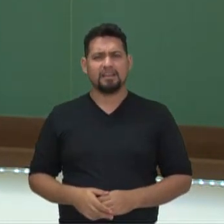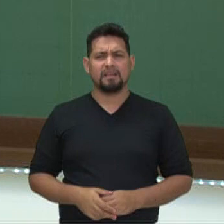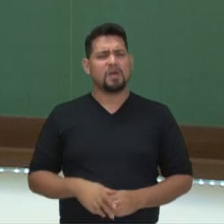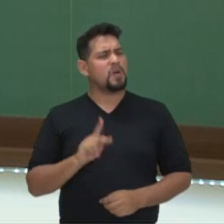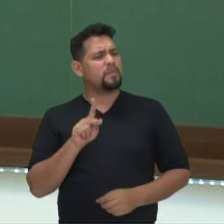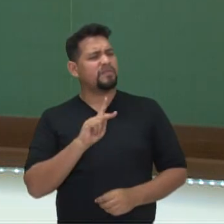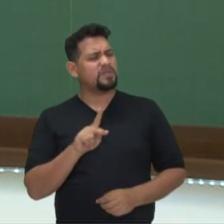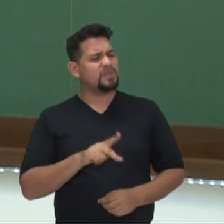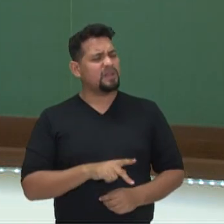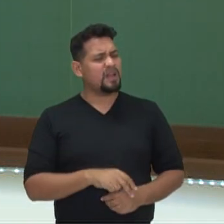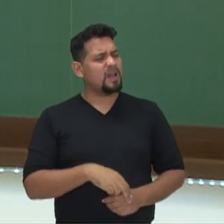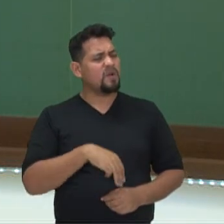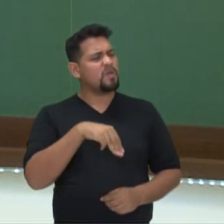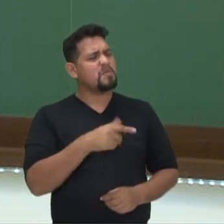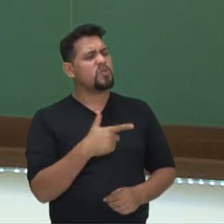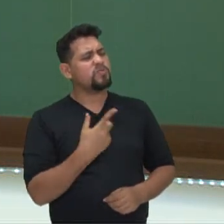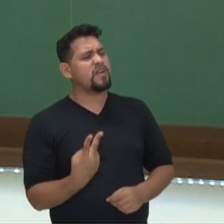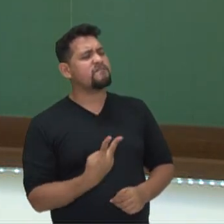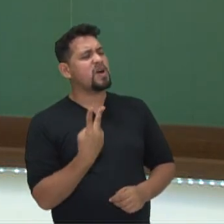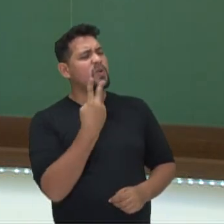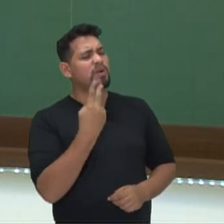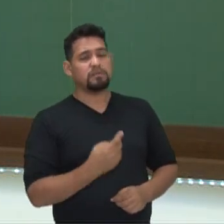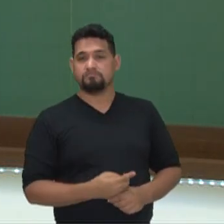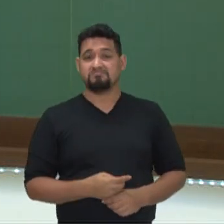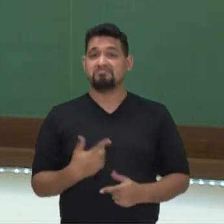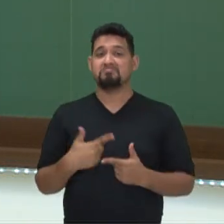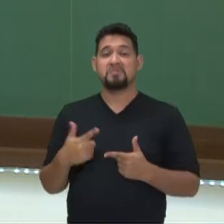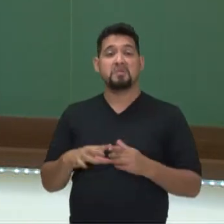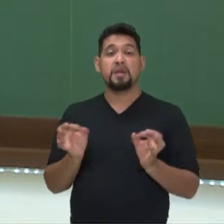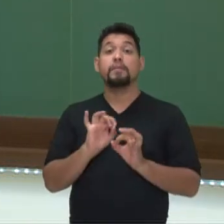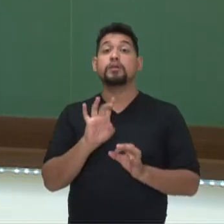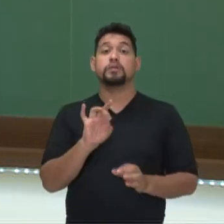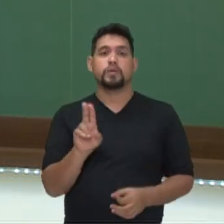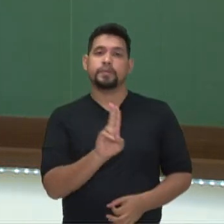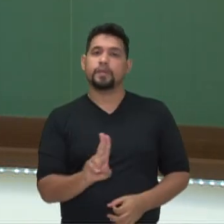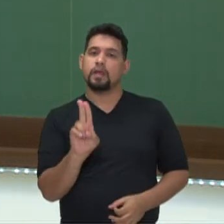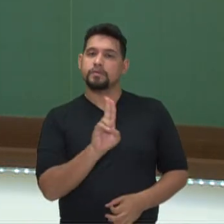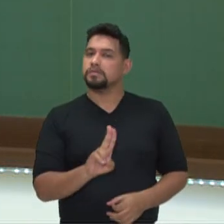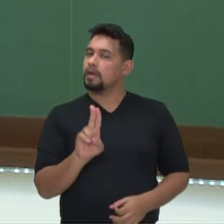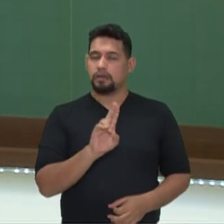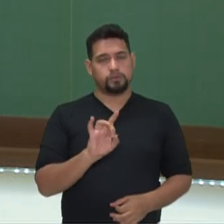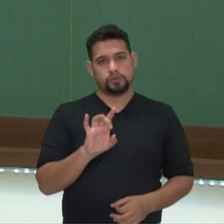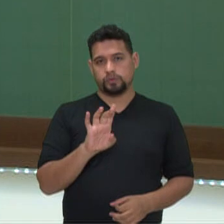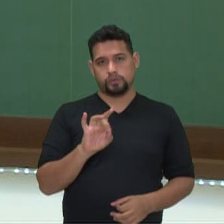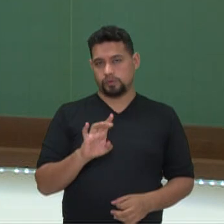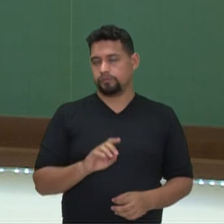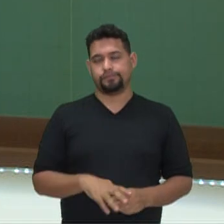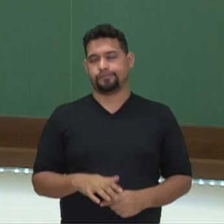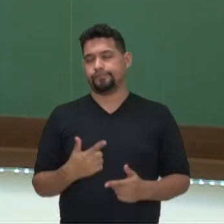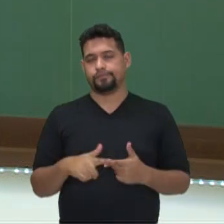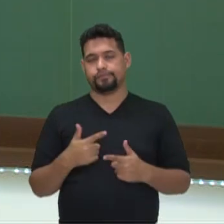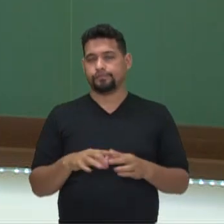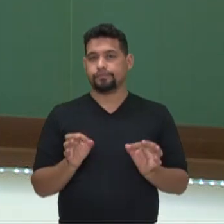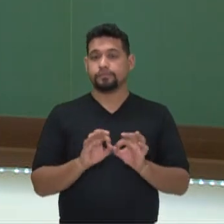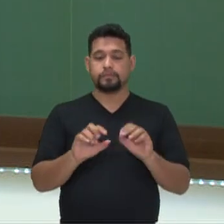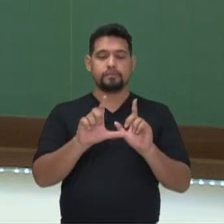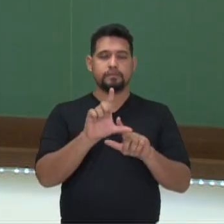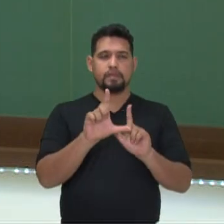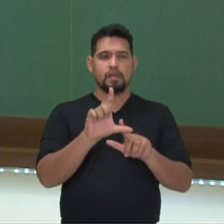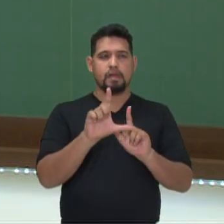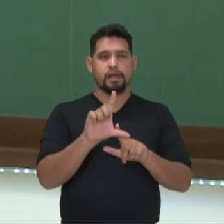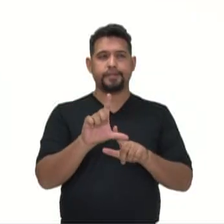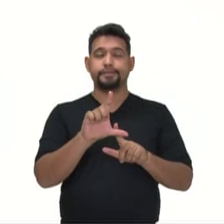mas o m não tem valor. Não tem problema, é só para você aplicar as propriedades, tudo bem? Na letra